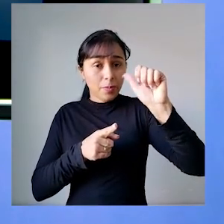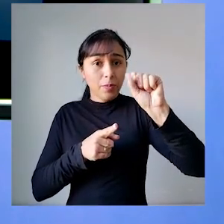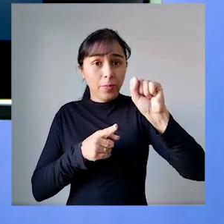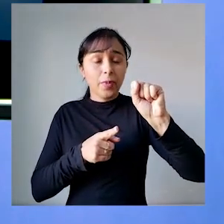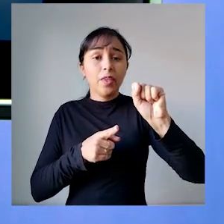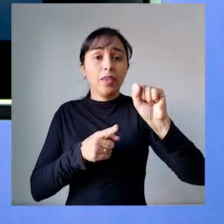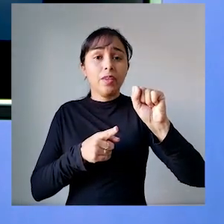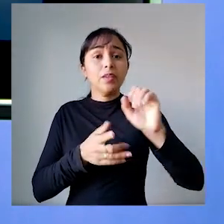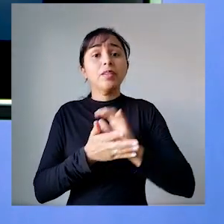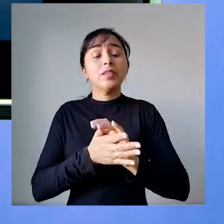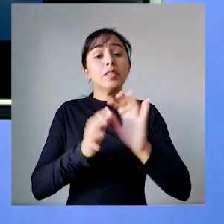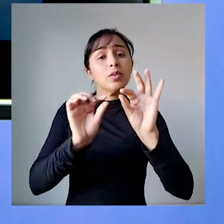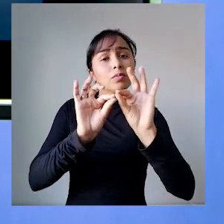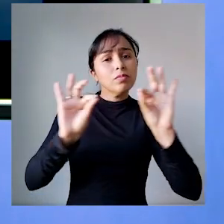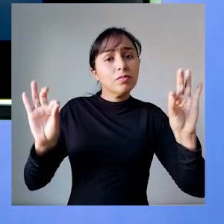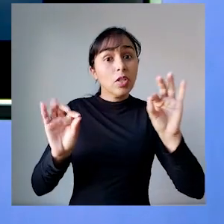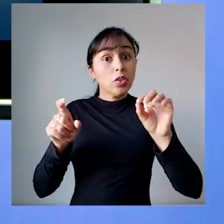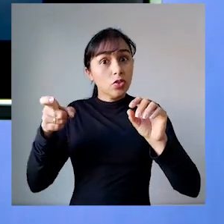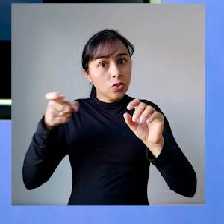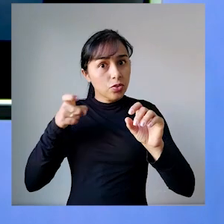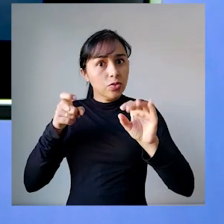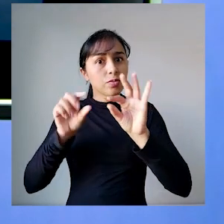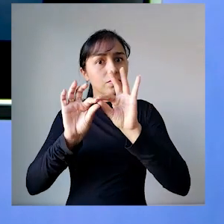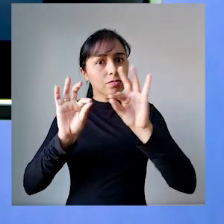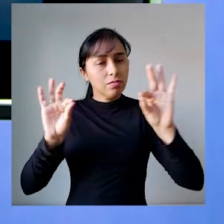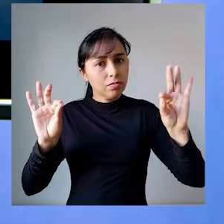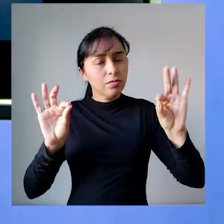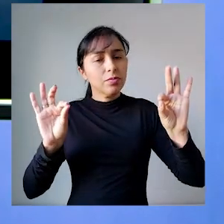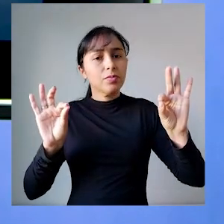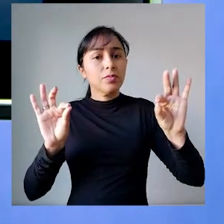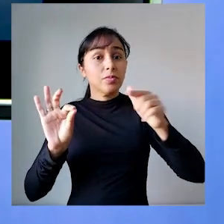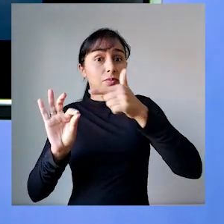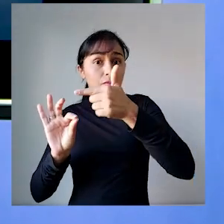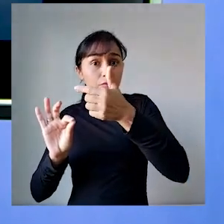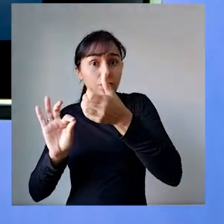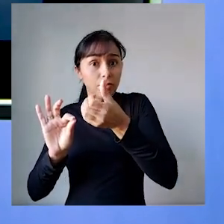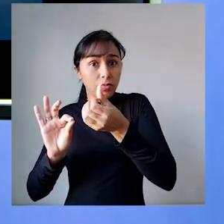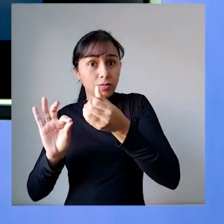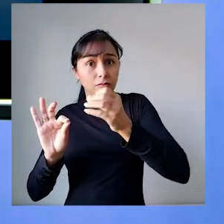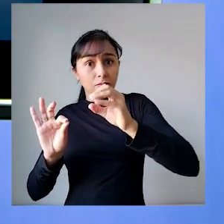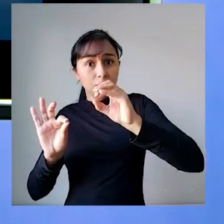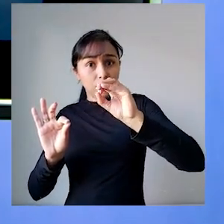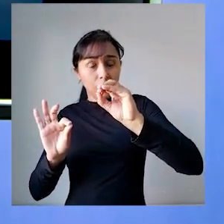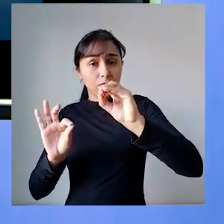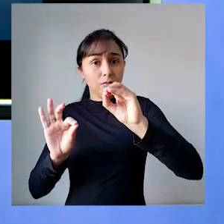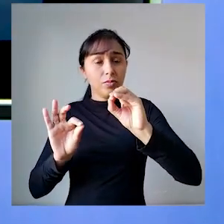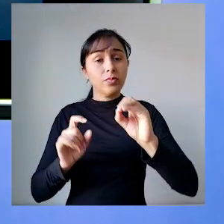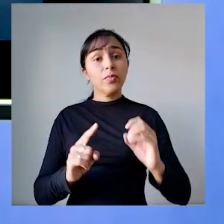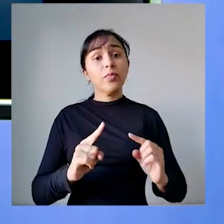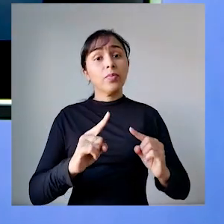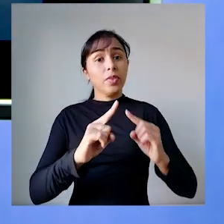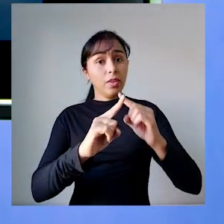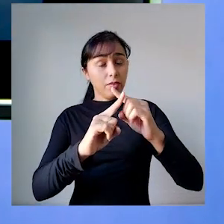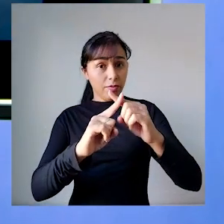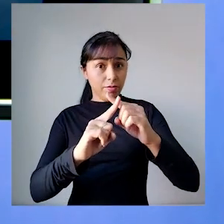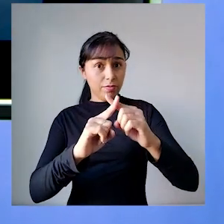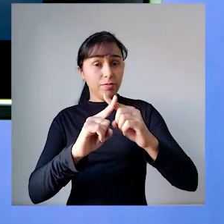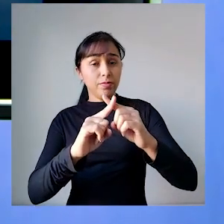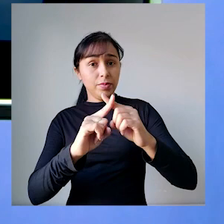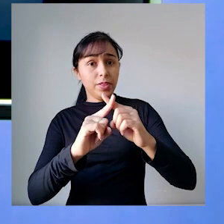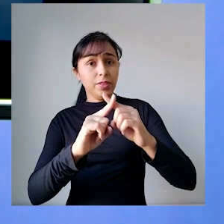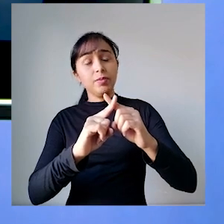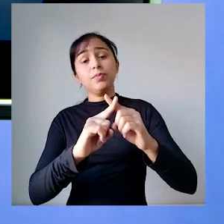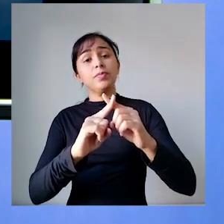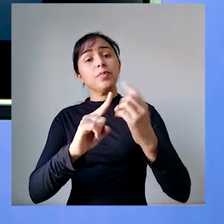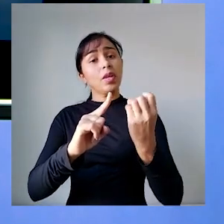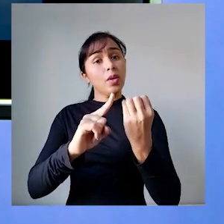igual 260 em cima, e a gente vai agora ver se 5 ou 3 vai ficar em cima, e aqui na coluna dias